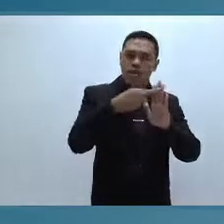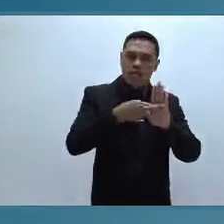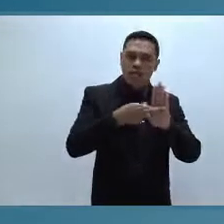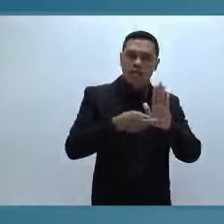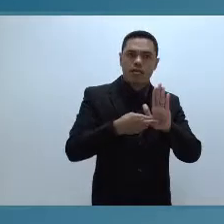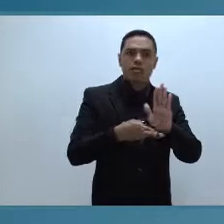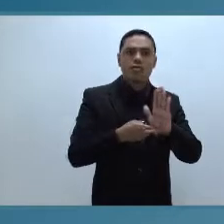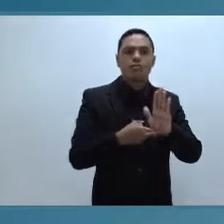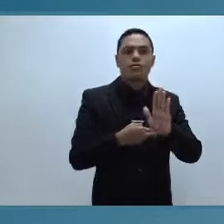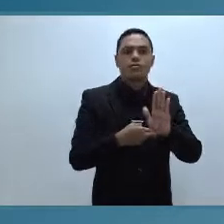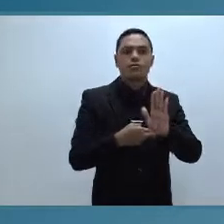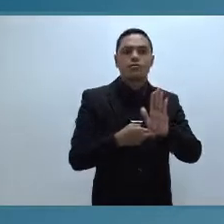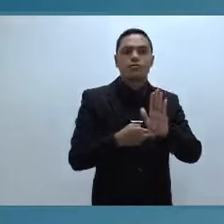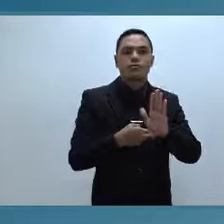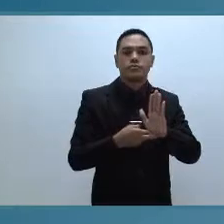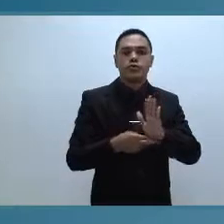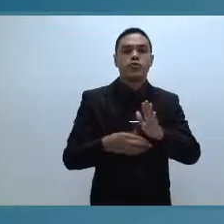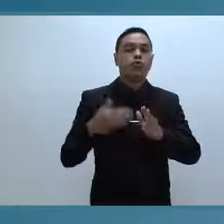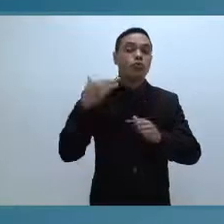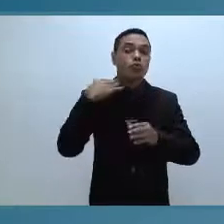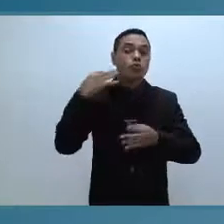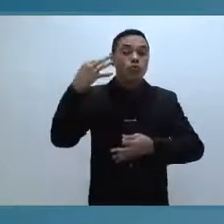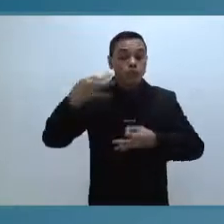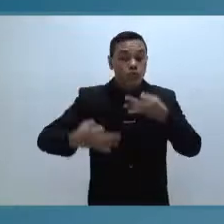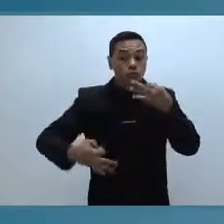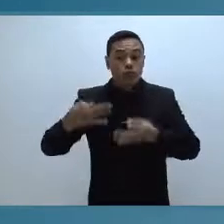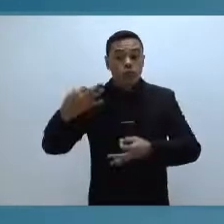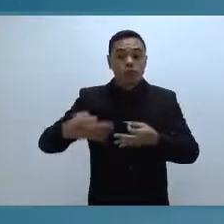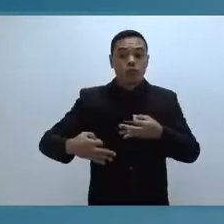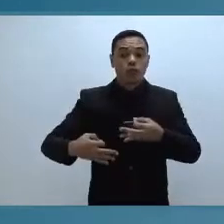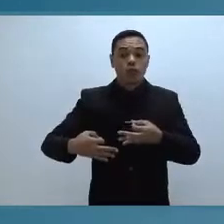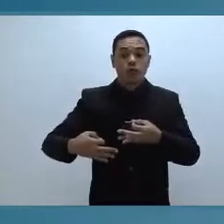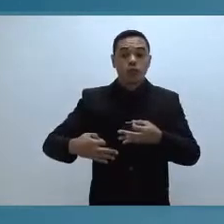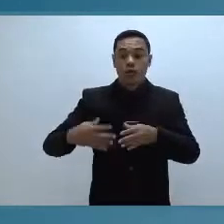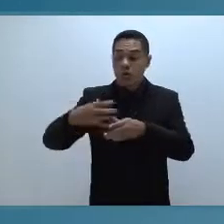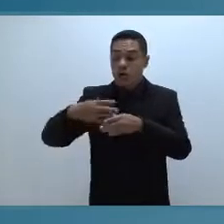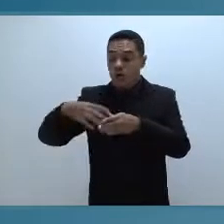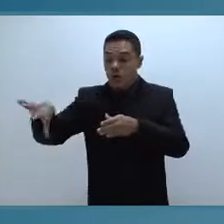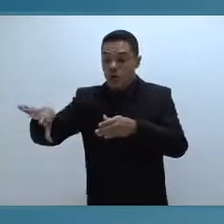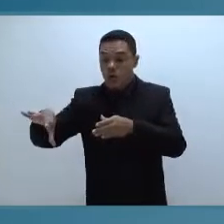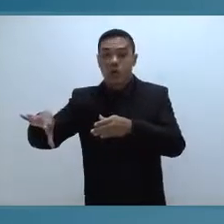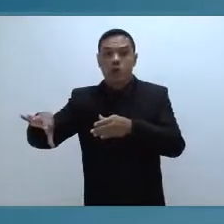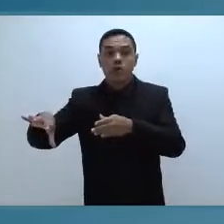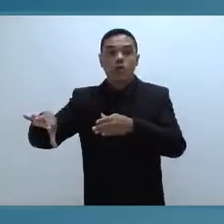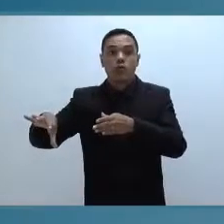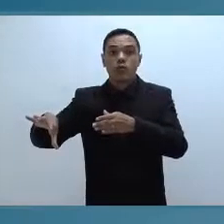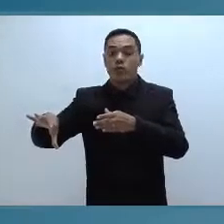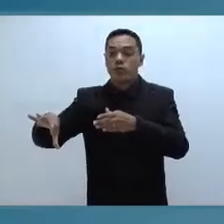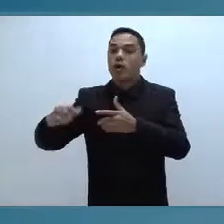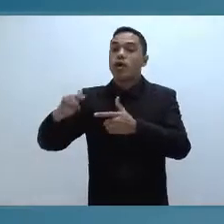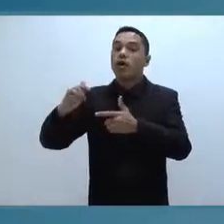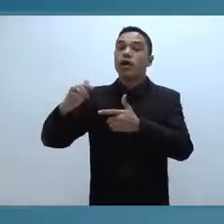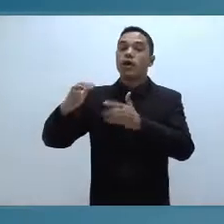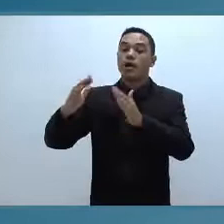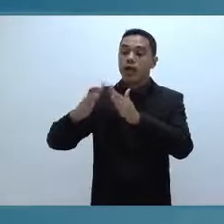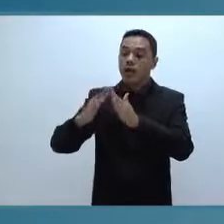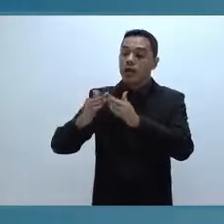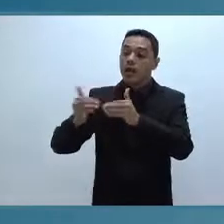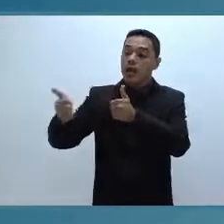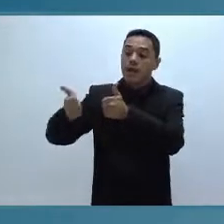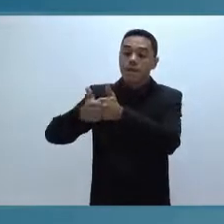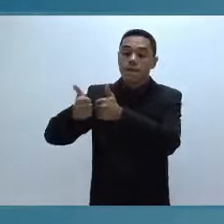juízes de direito e resistência fora da respectiva comarca. Isso eu lembro aqui, vai ser da